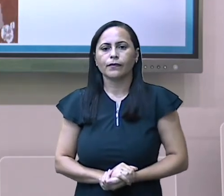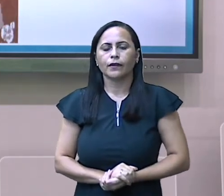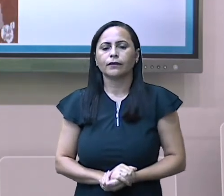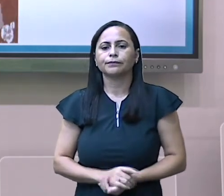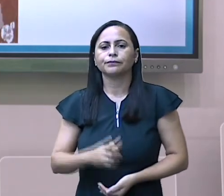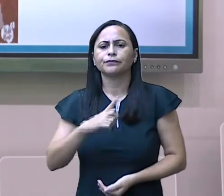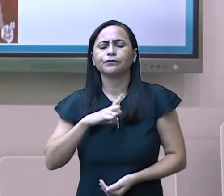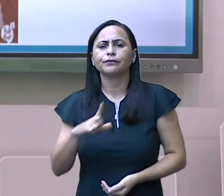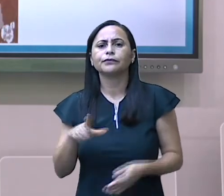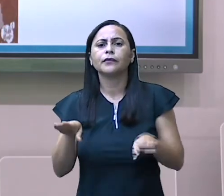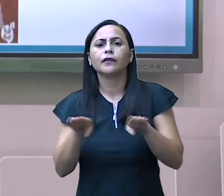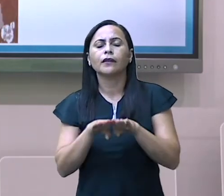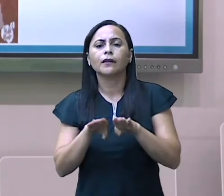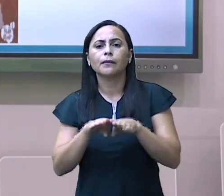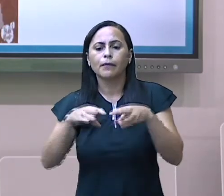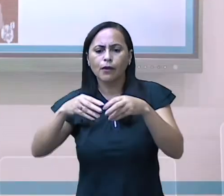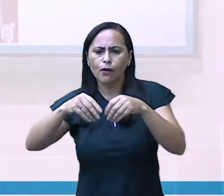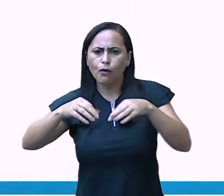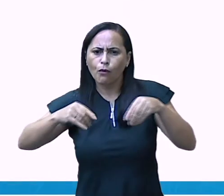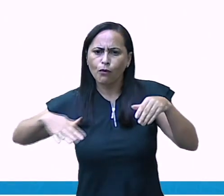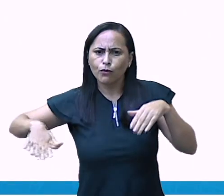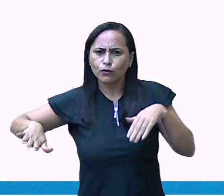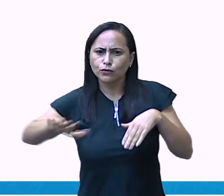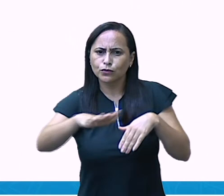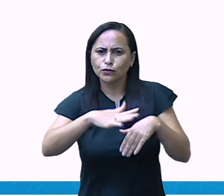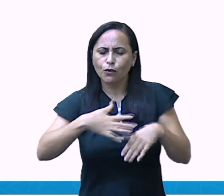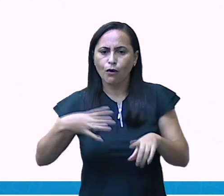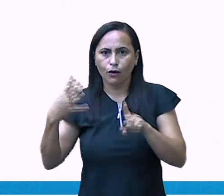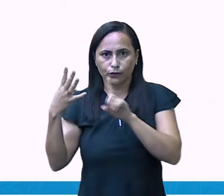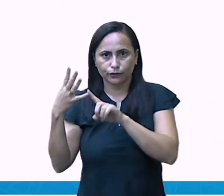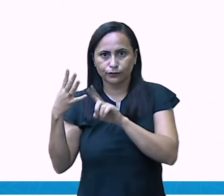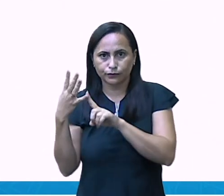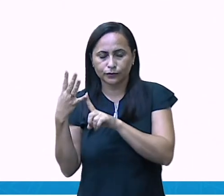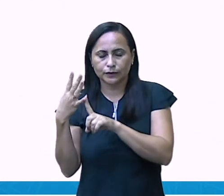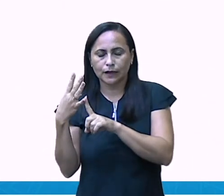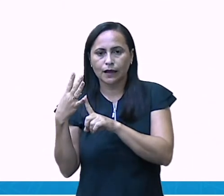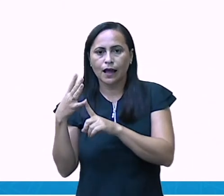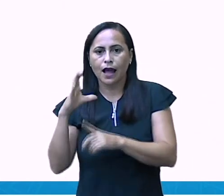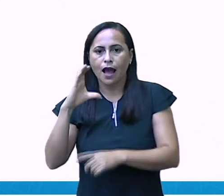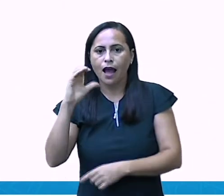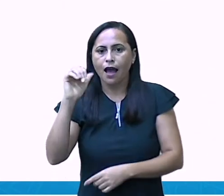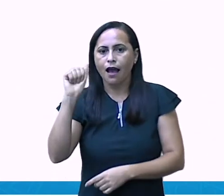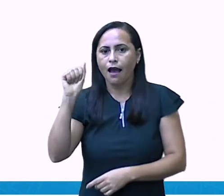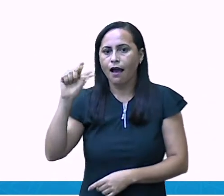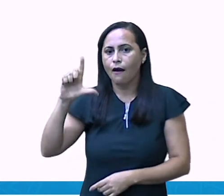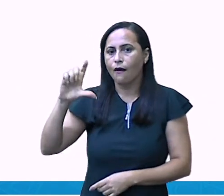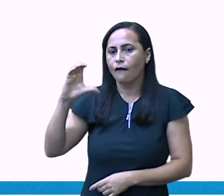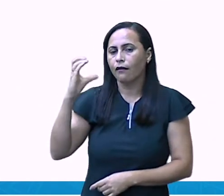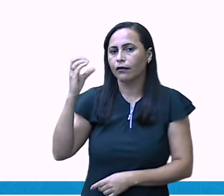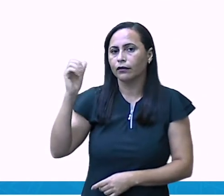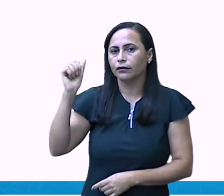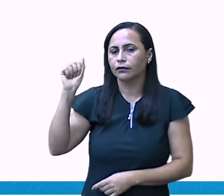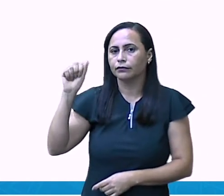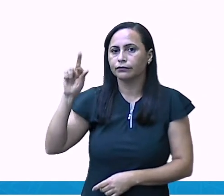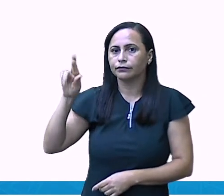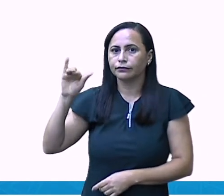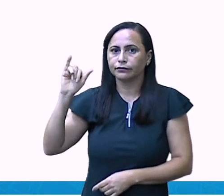Temos também o solo calcário, né? Como a professora falou, quando você ouvir a palavra